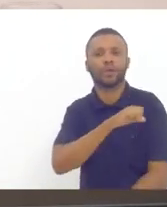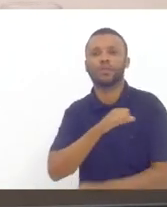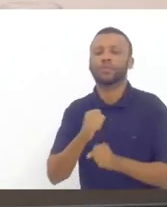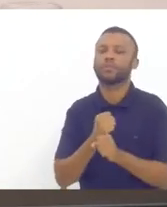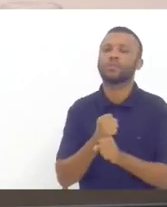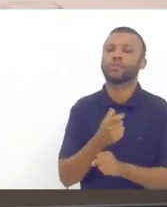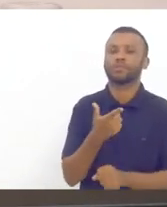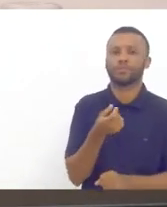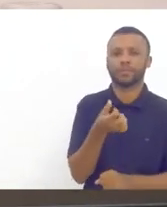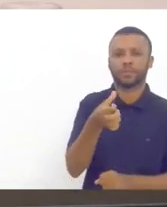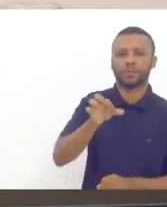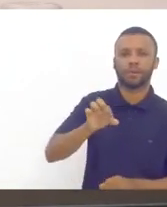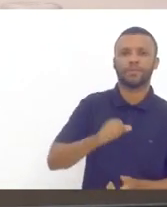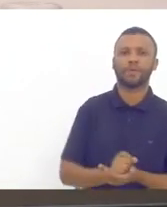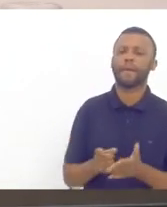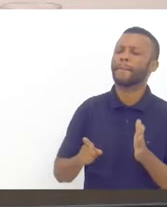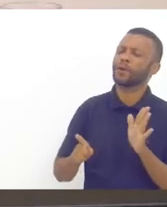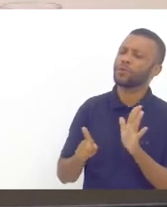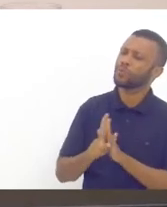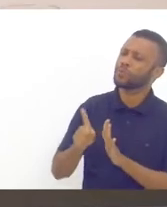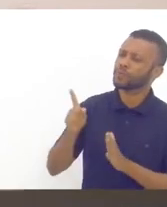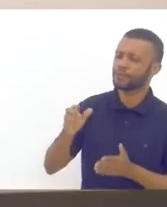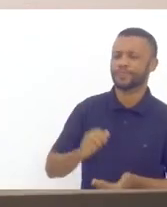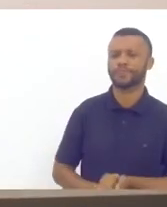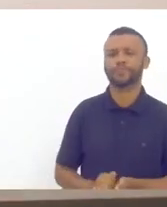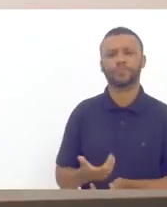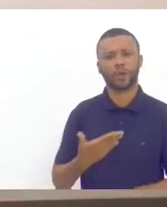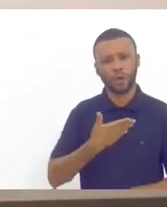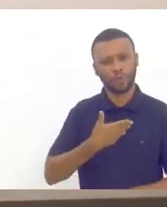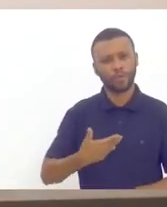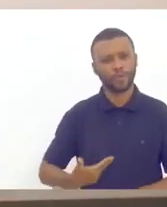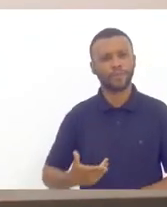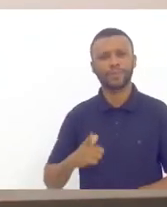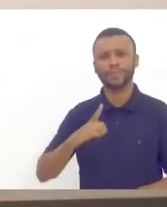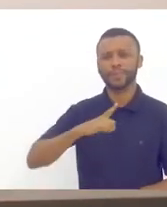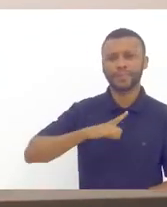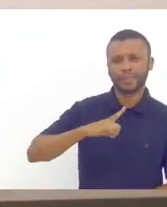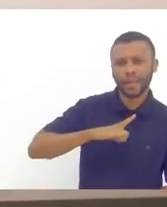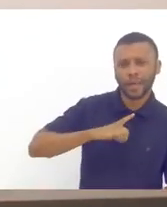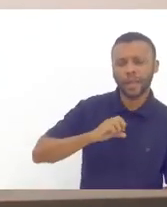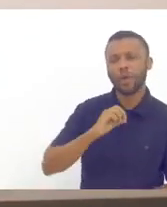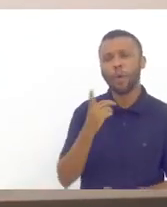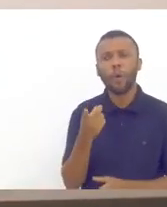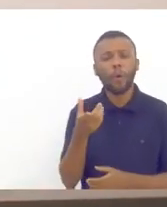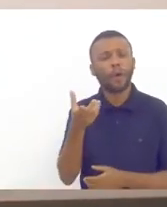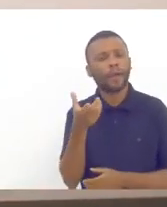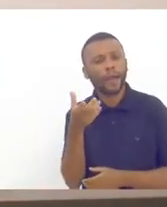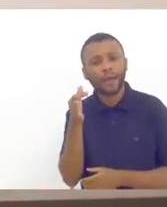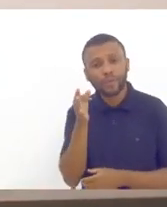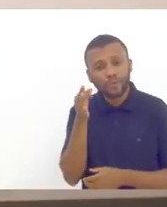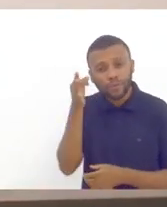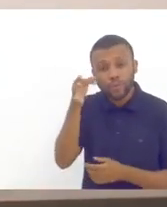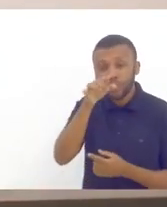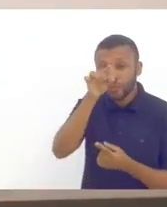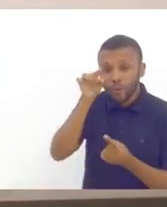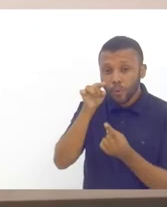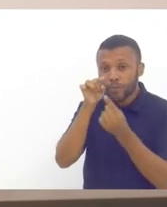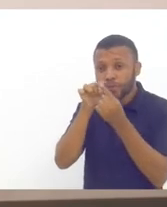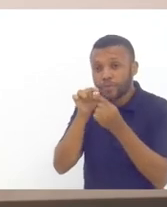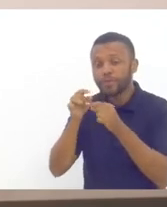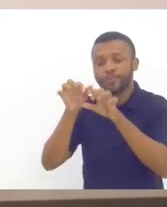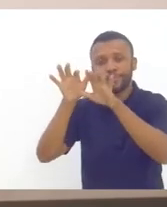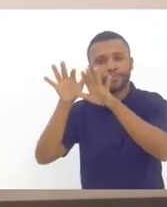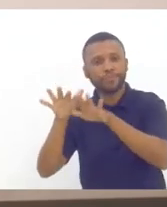Minha pergunta é: o governo do Estado teve, tem ainda, pretende ter a intenção de mandar alguma